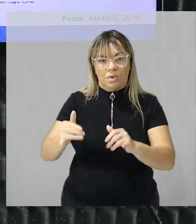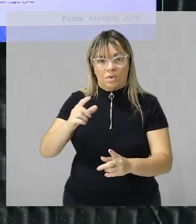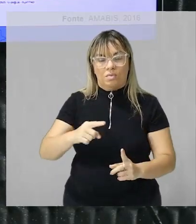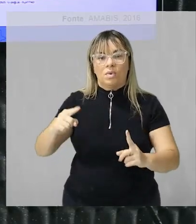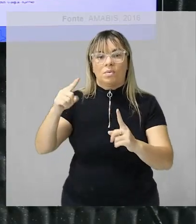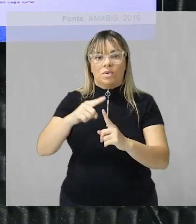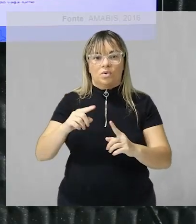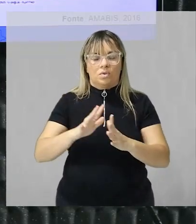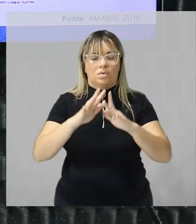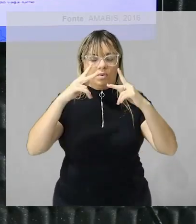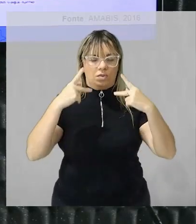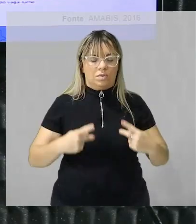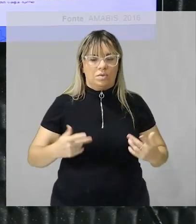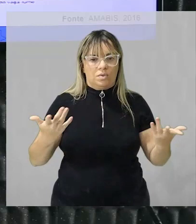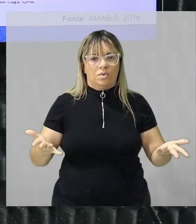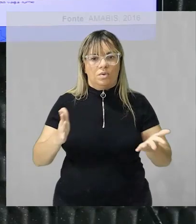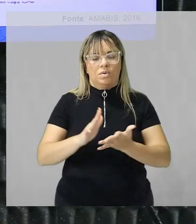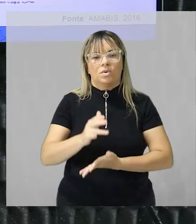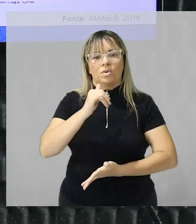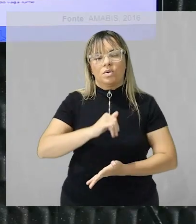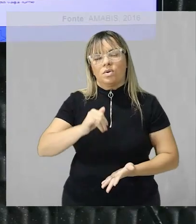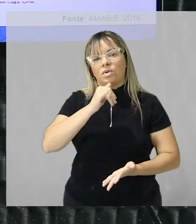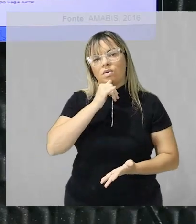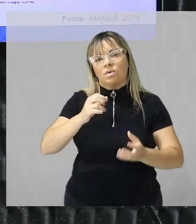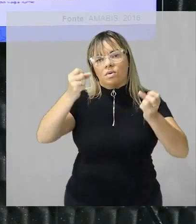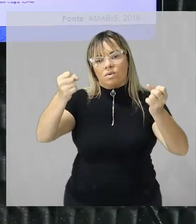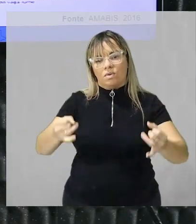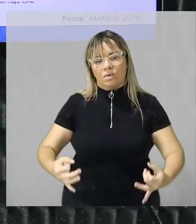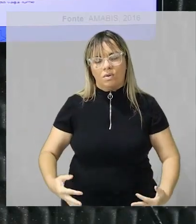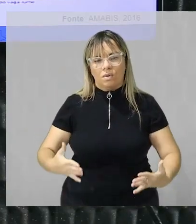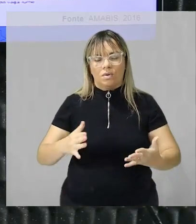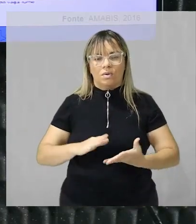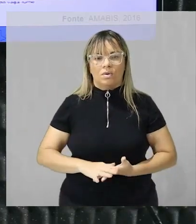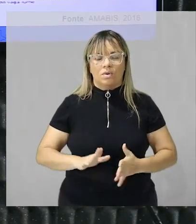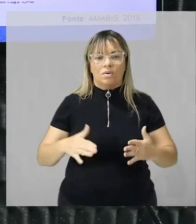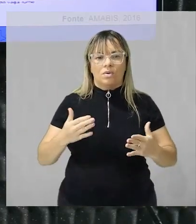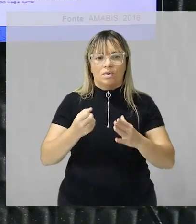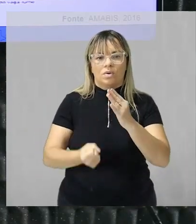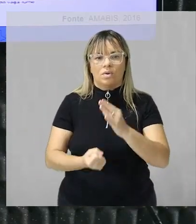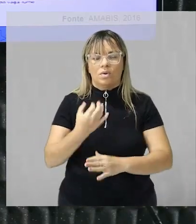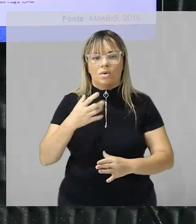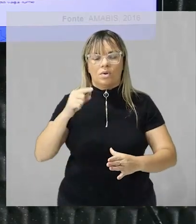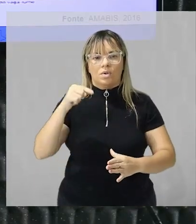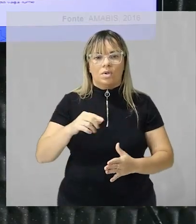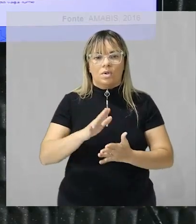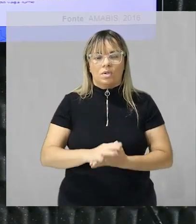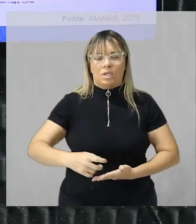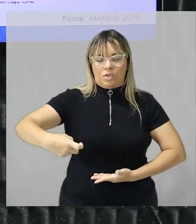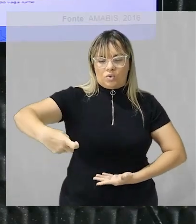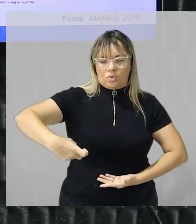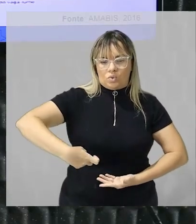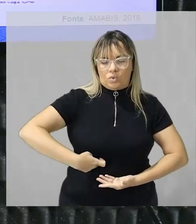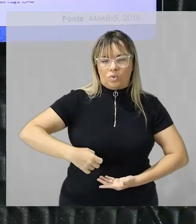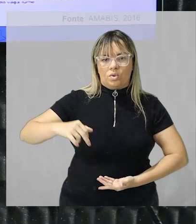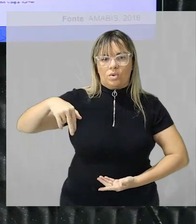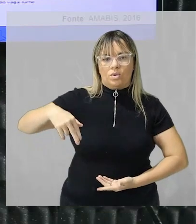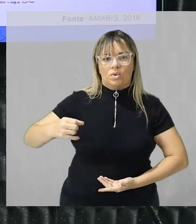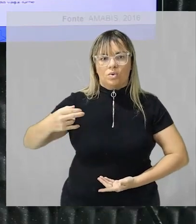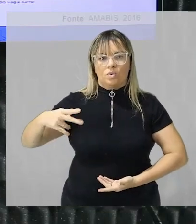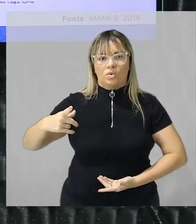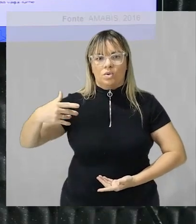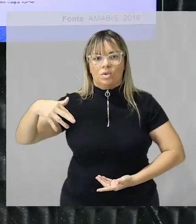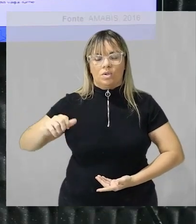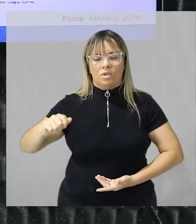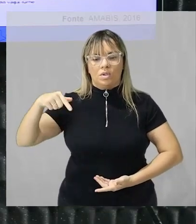humanas. Tá? Um exemplo desse que eu posso comentar para vocês é a produção da insulina, que é um hormônio